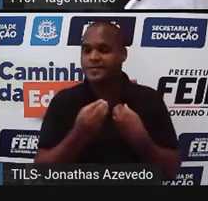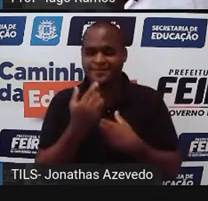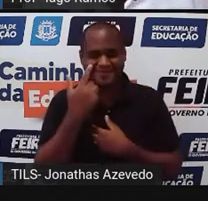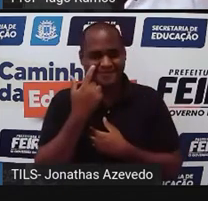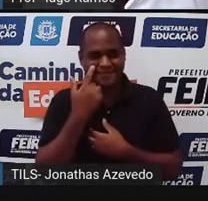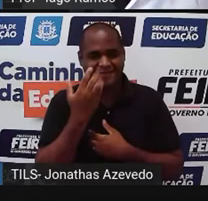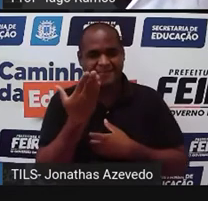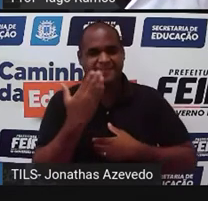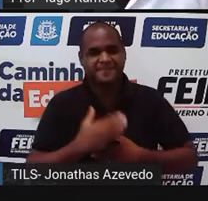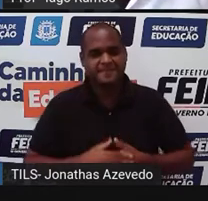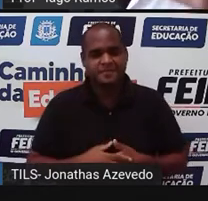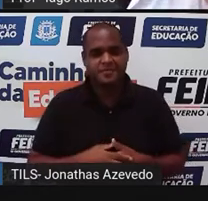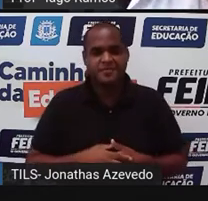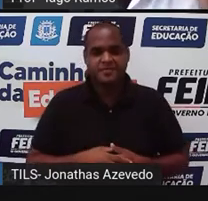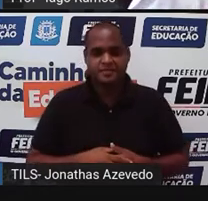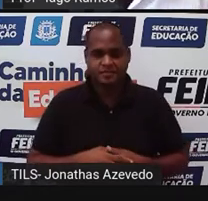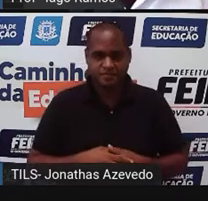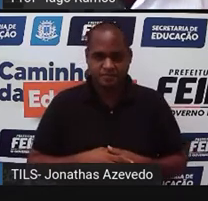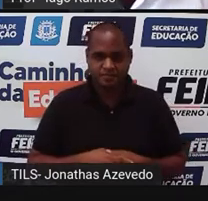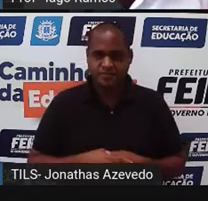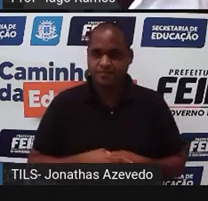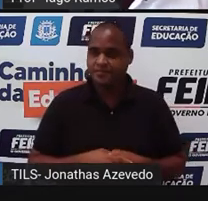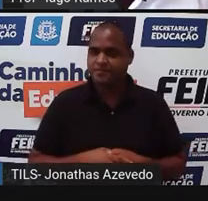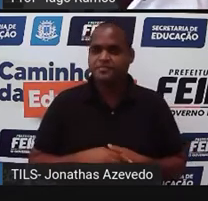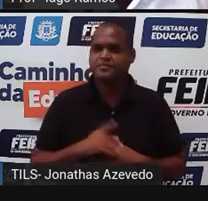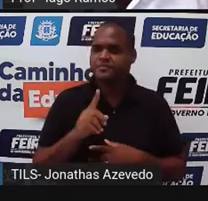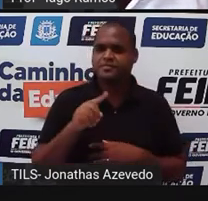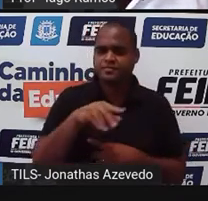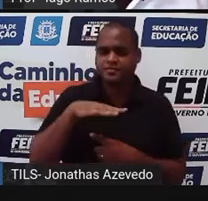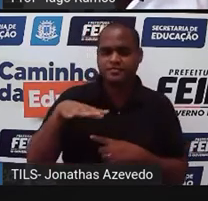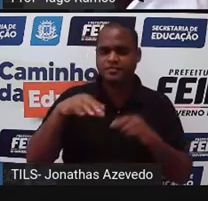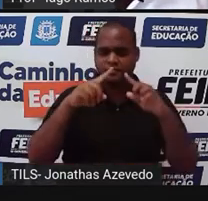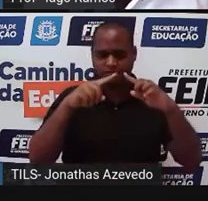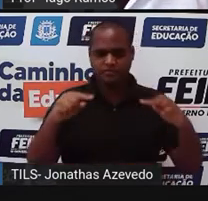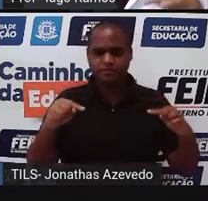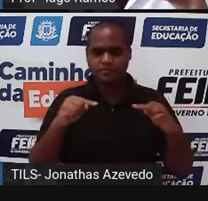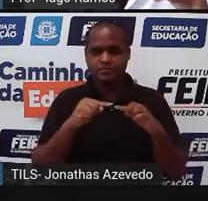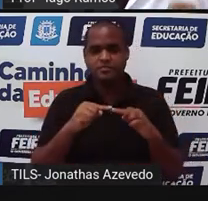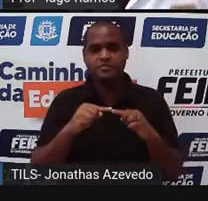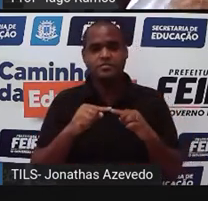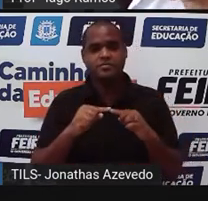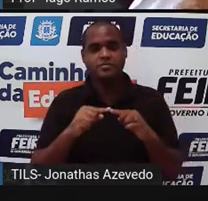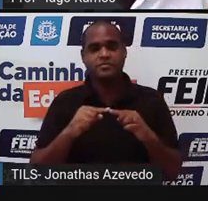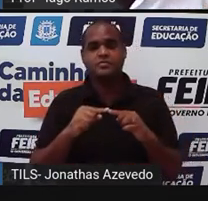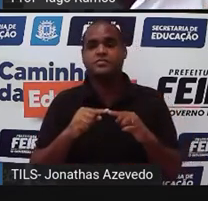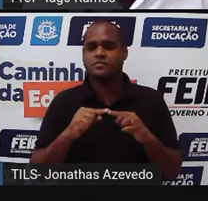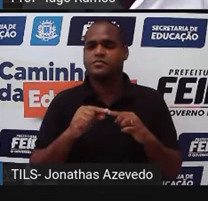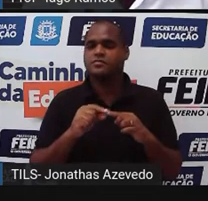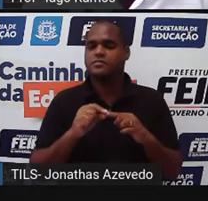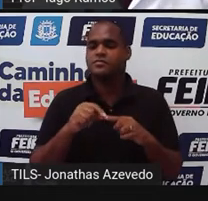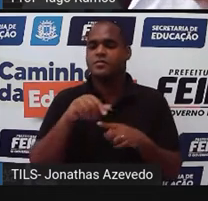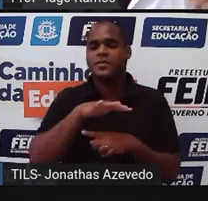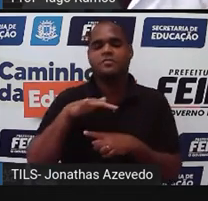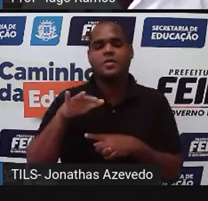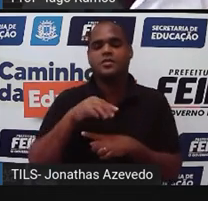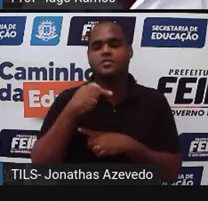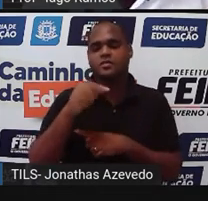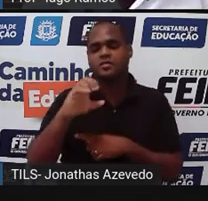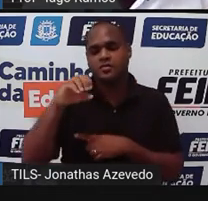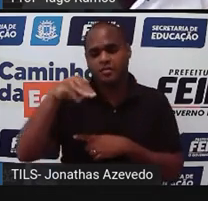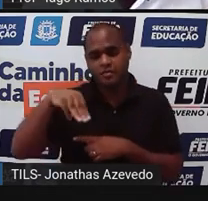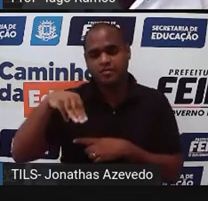só e qual é a área de um triângulo que tem como medida de Base